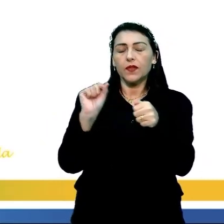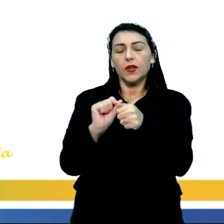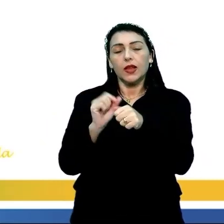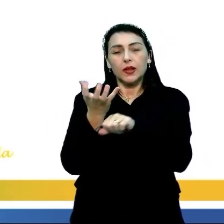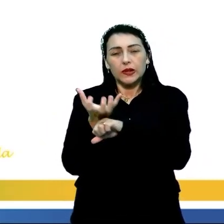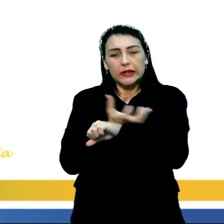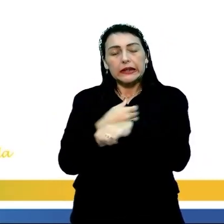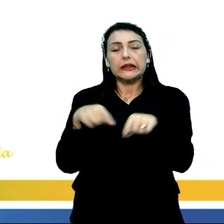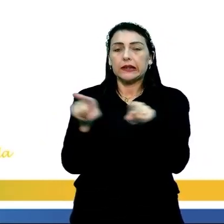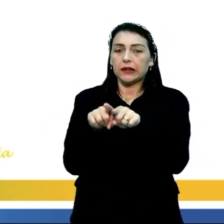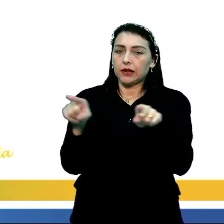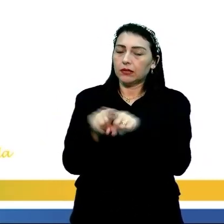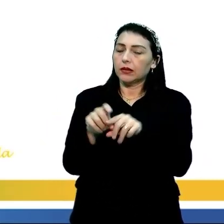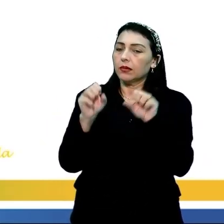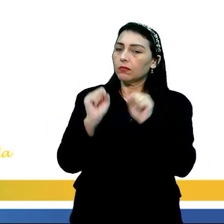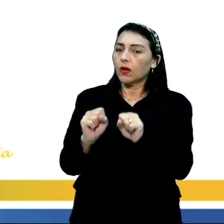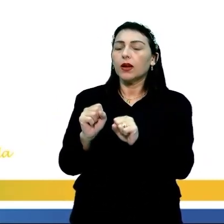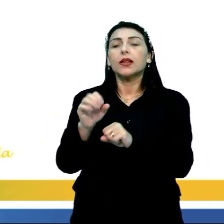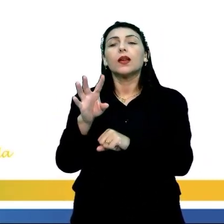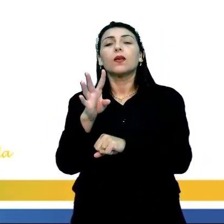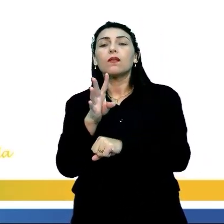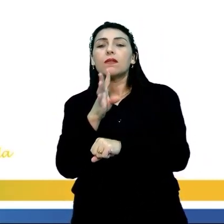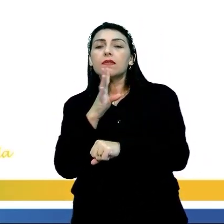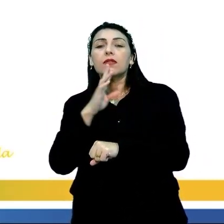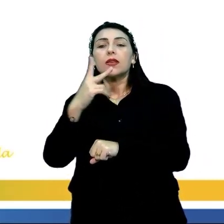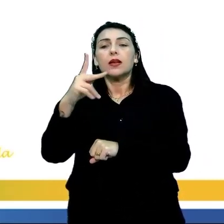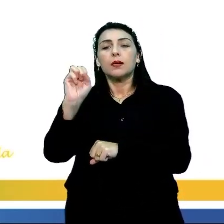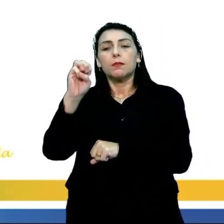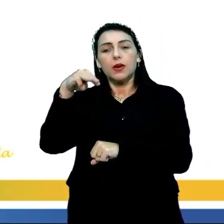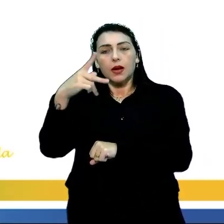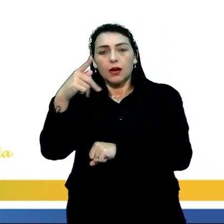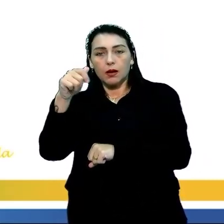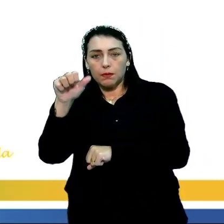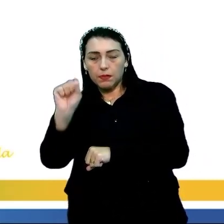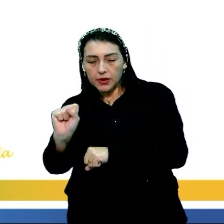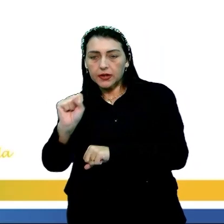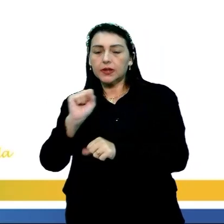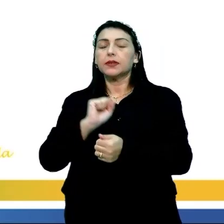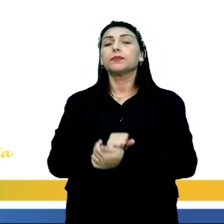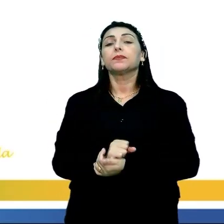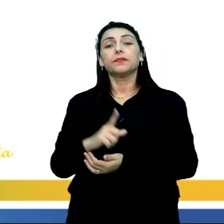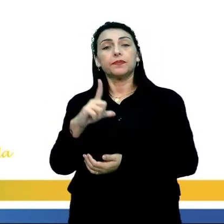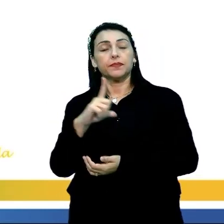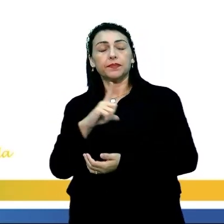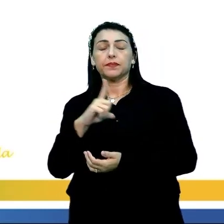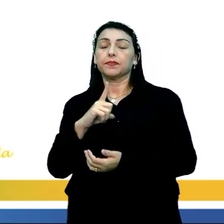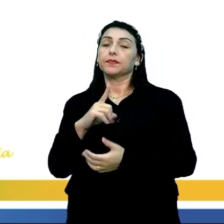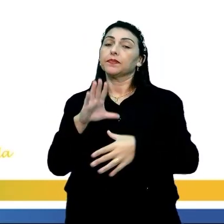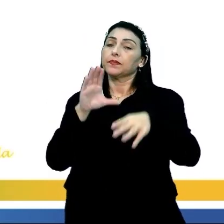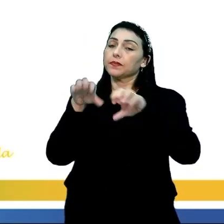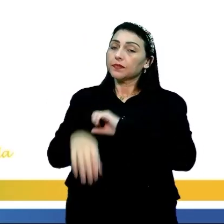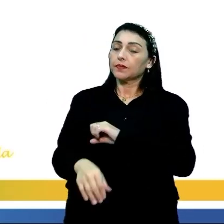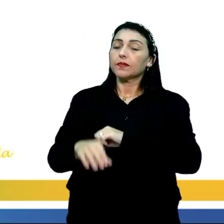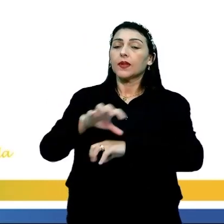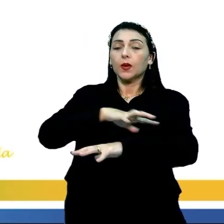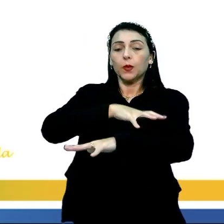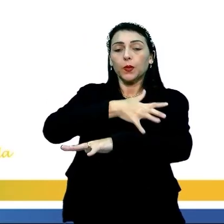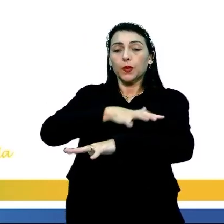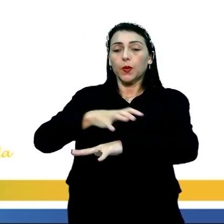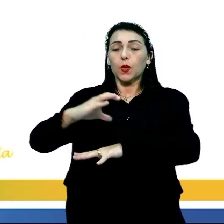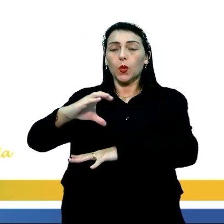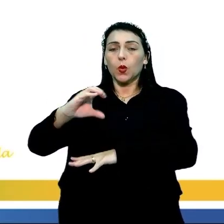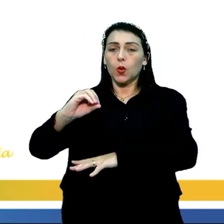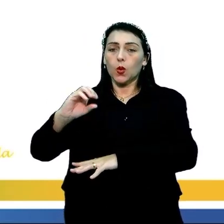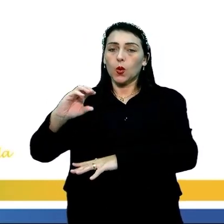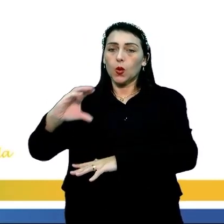gramíneas, que também pode ser conhecido como pampas gaúcho, tá? A gente tem a formação aí de um relevo chamado de